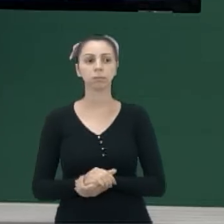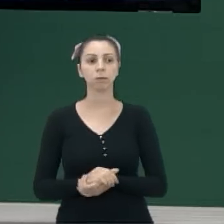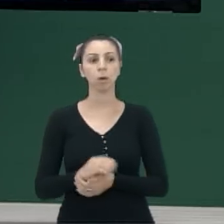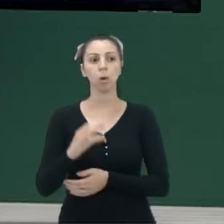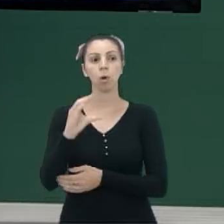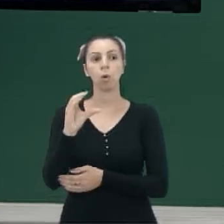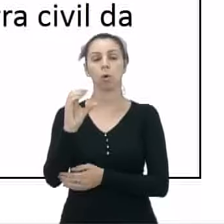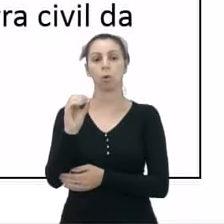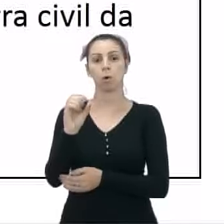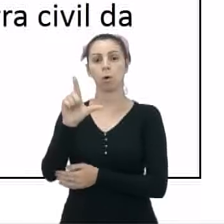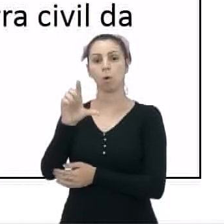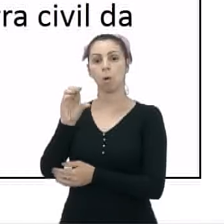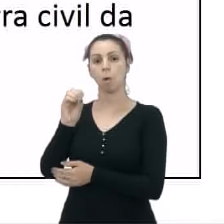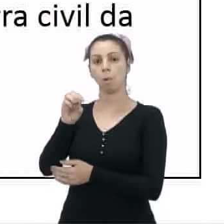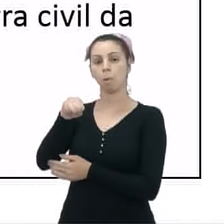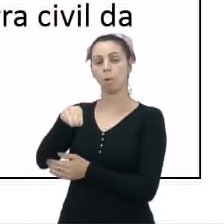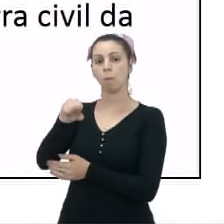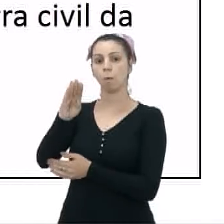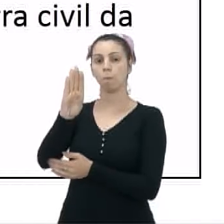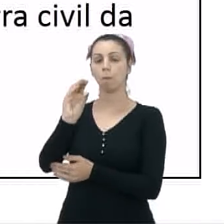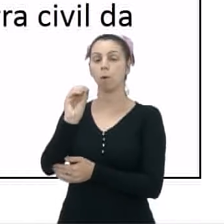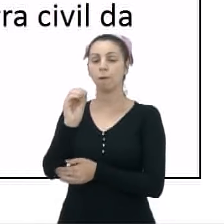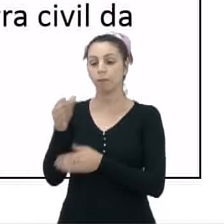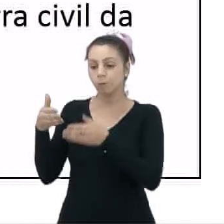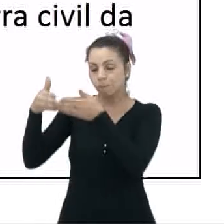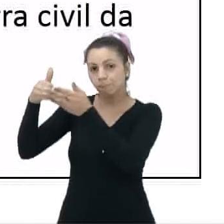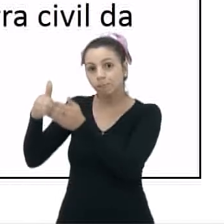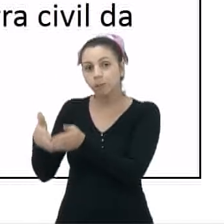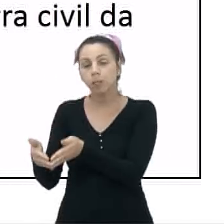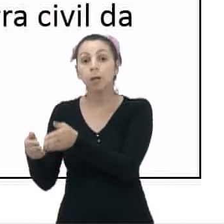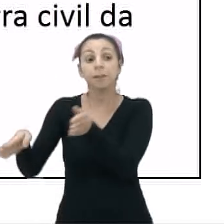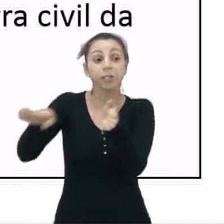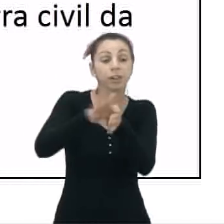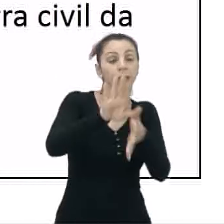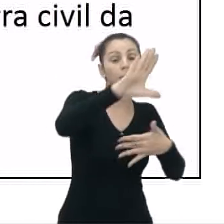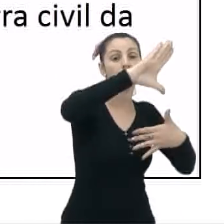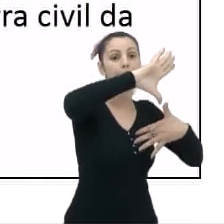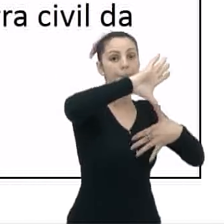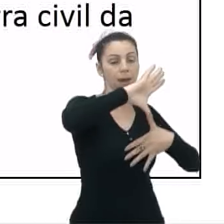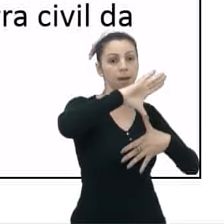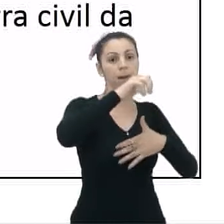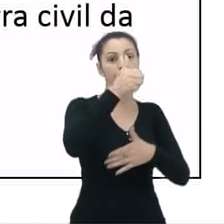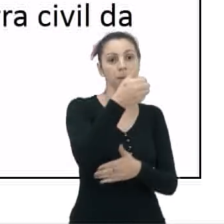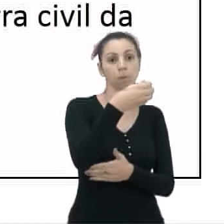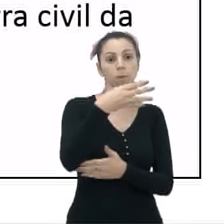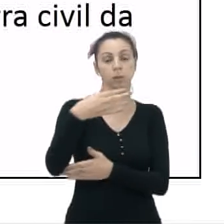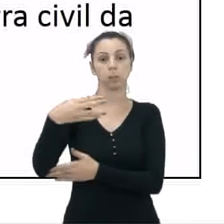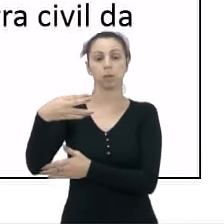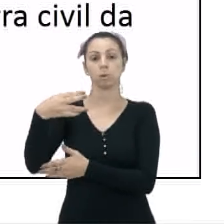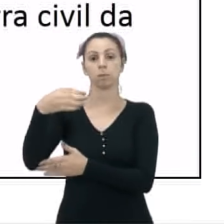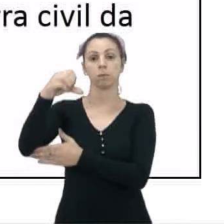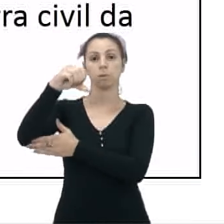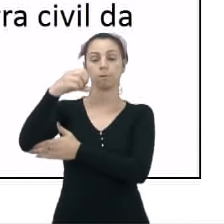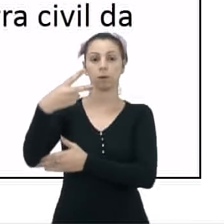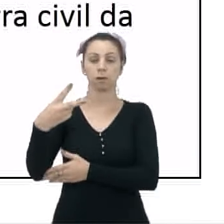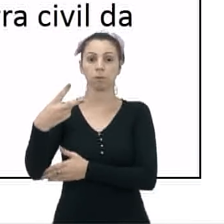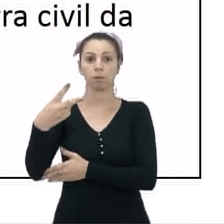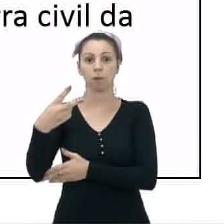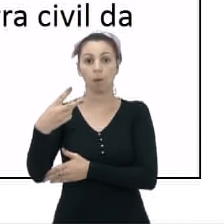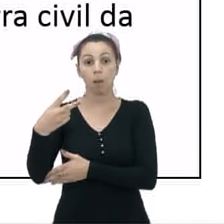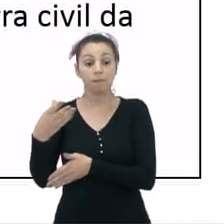Colombo fez uma expedição que levou a América em 1492. Então Cristóvão Colombo vai chegar à